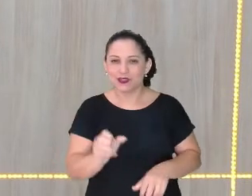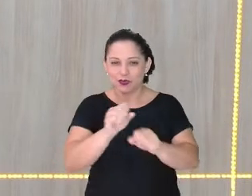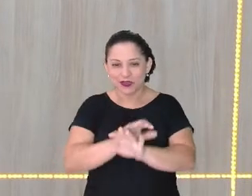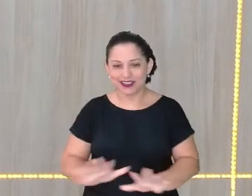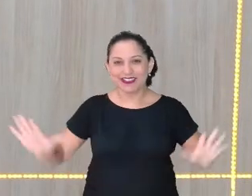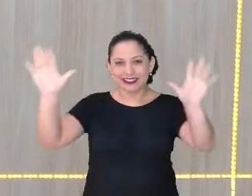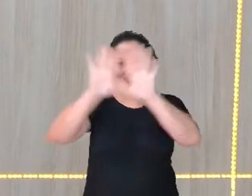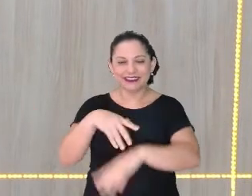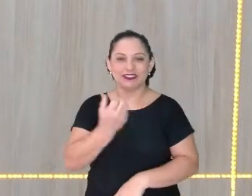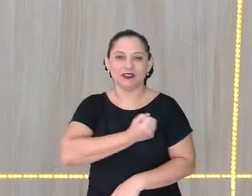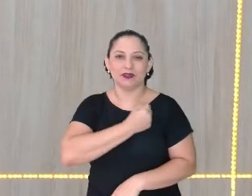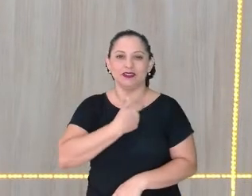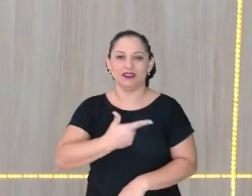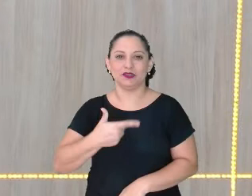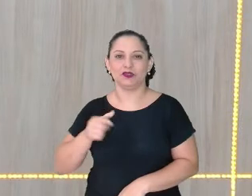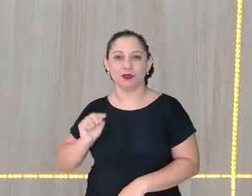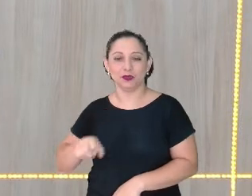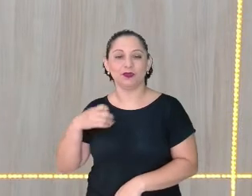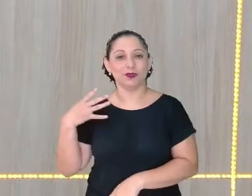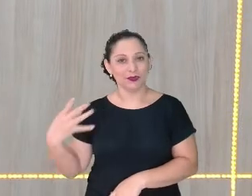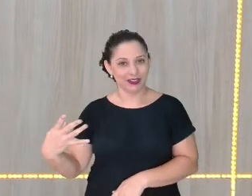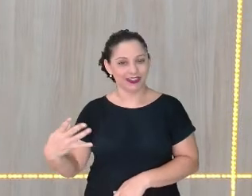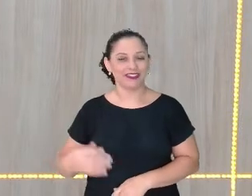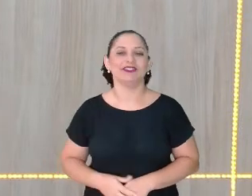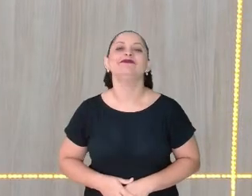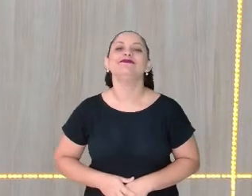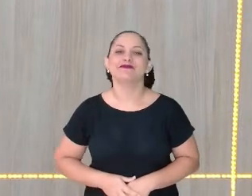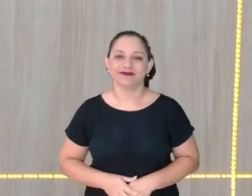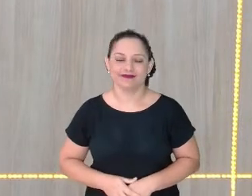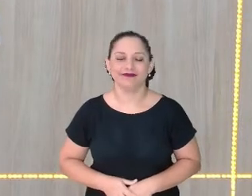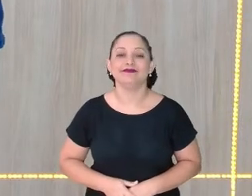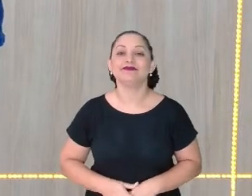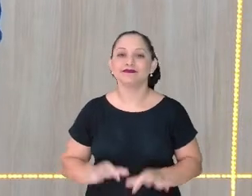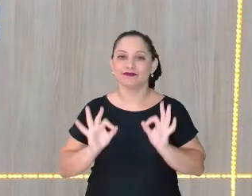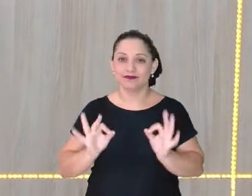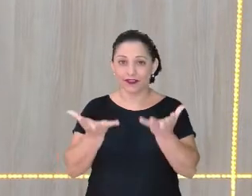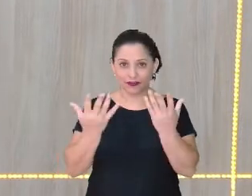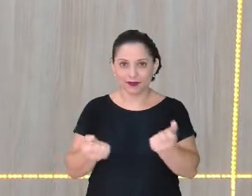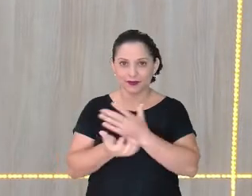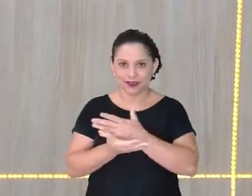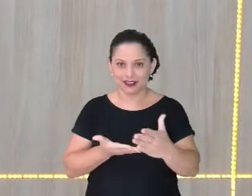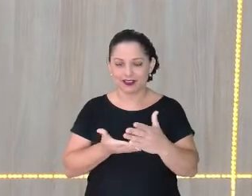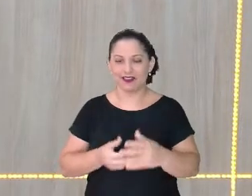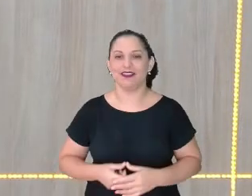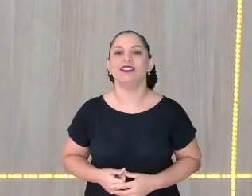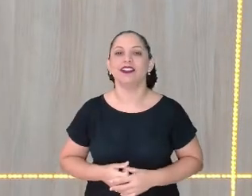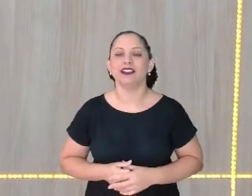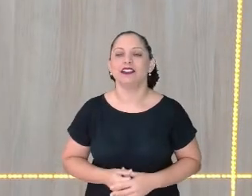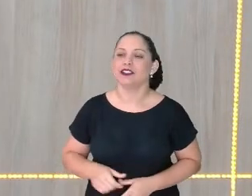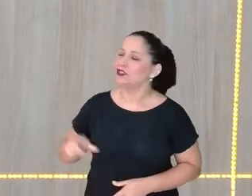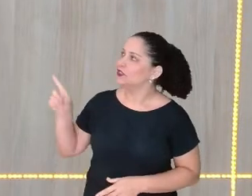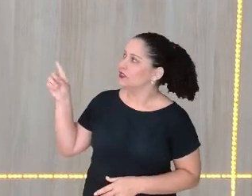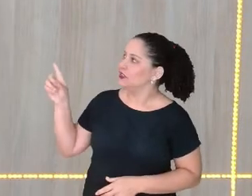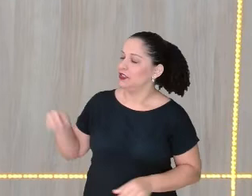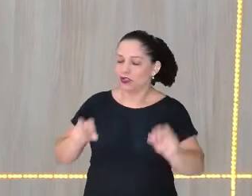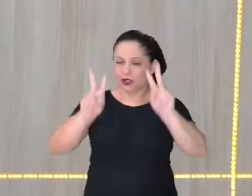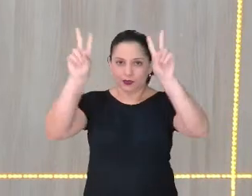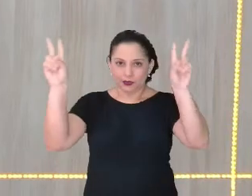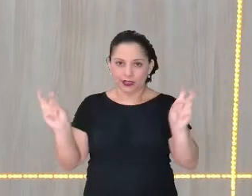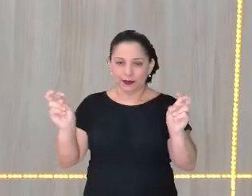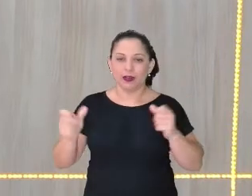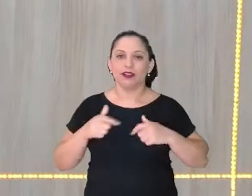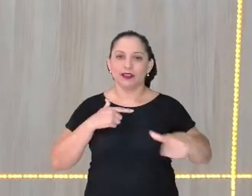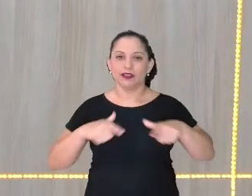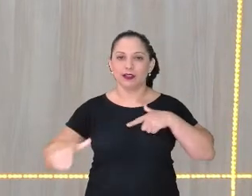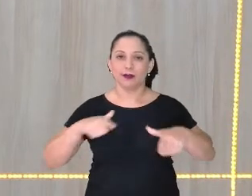né? Canal 22.4. Isso, Billy Paul. Muito bem, vamos lá começar? Trabalho humano, no